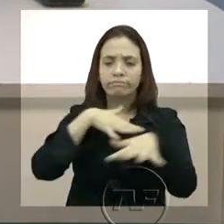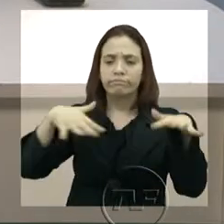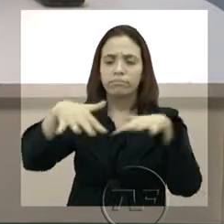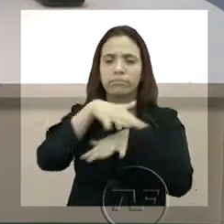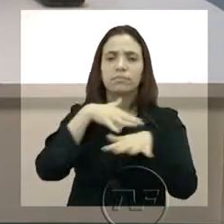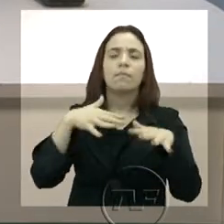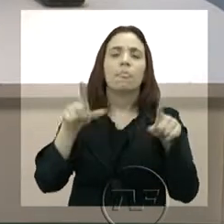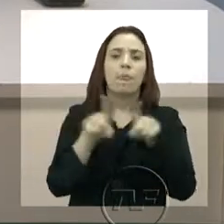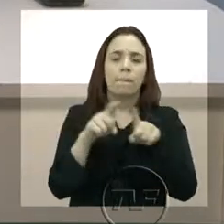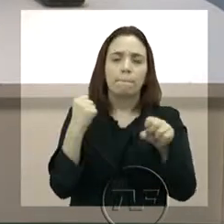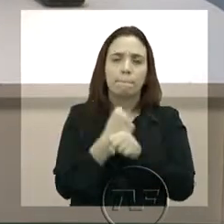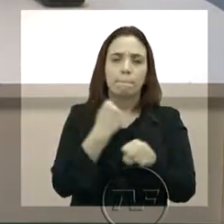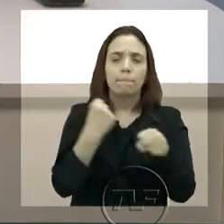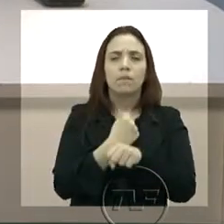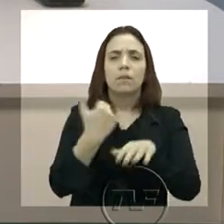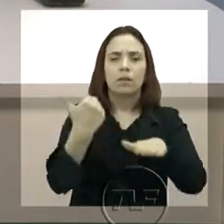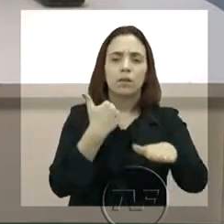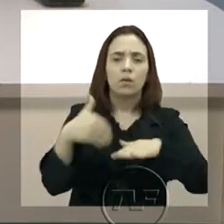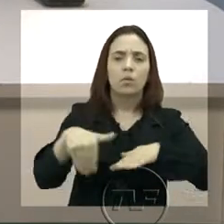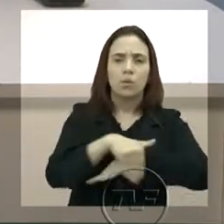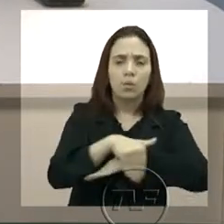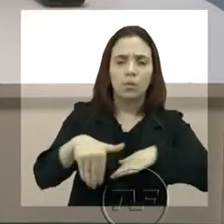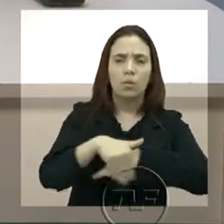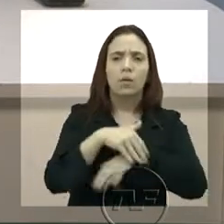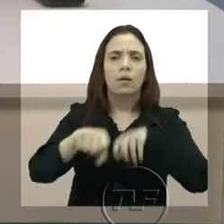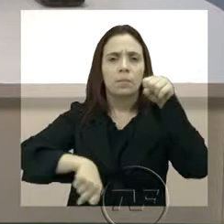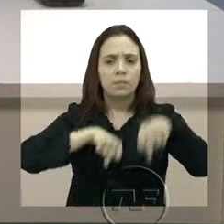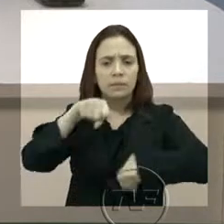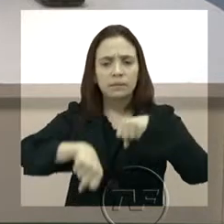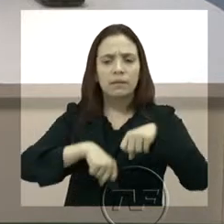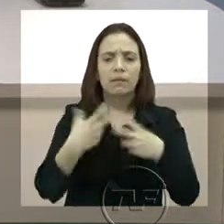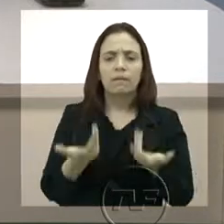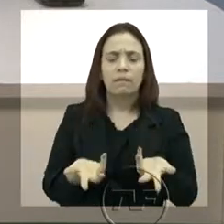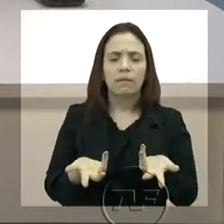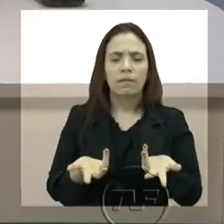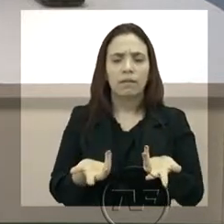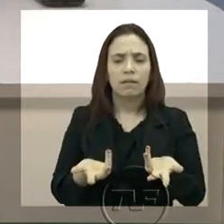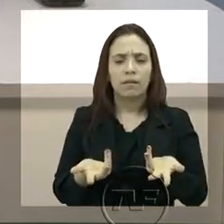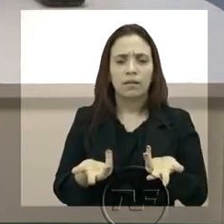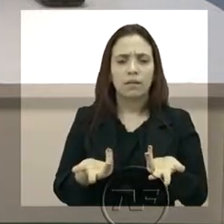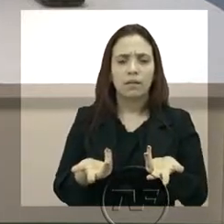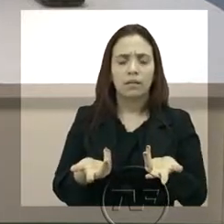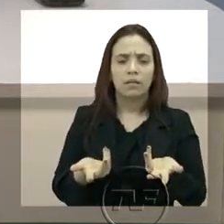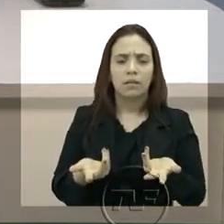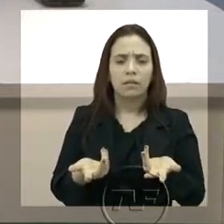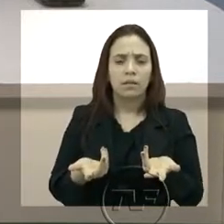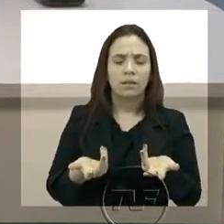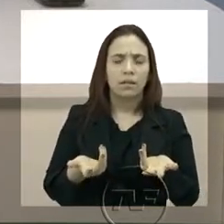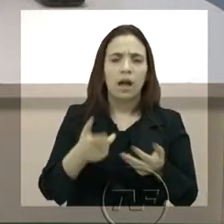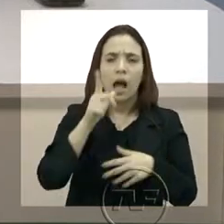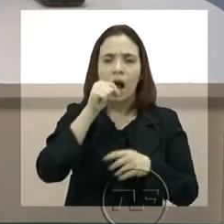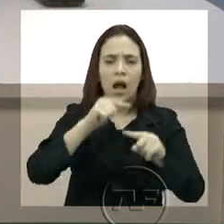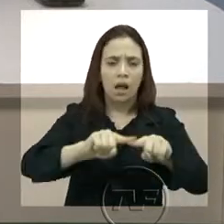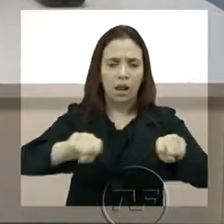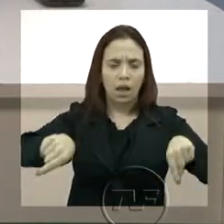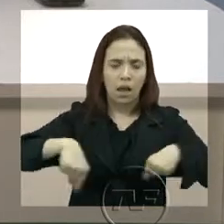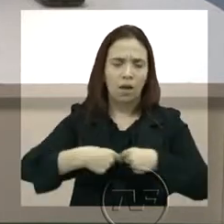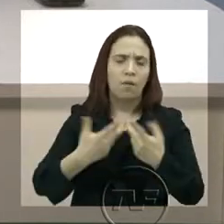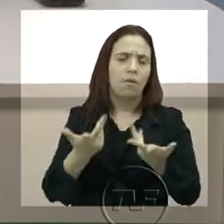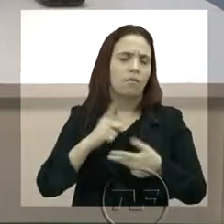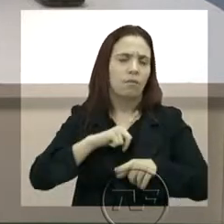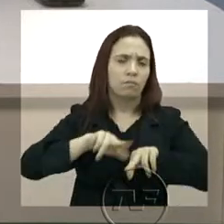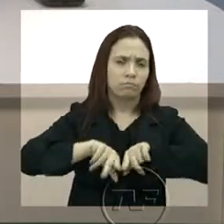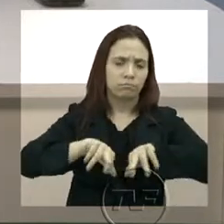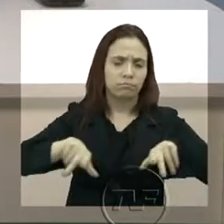trânsito, recebendo ciclofaixas, ciclovias, requalificação do entorno de lagoas, enfim,